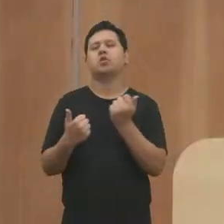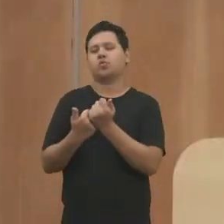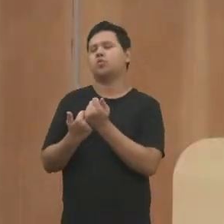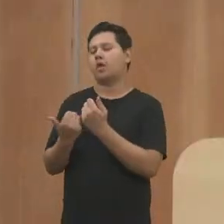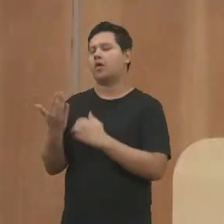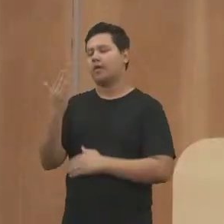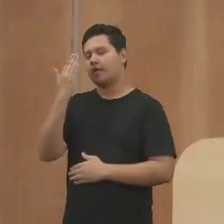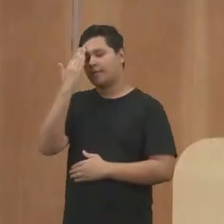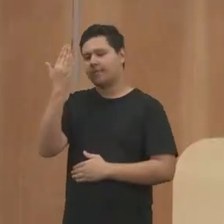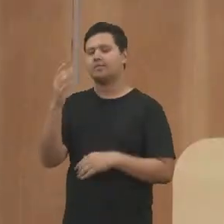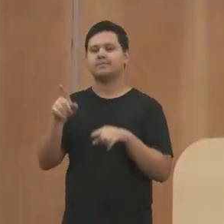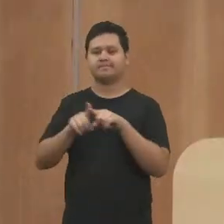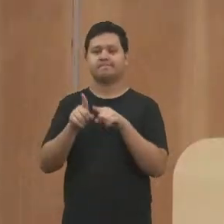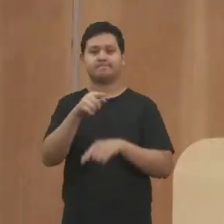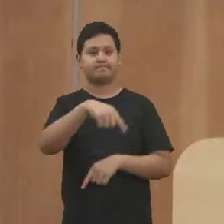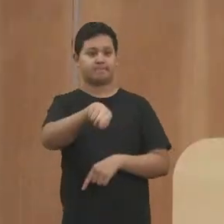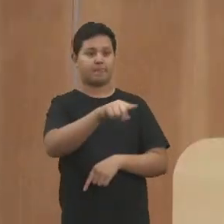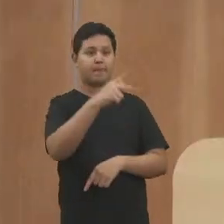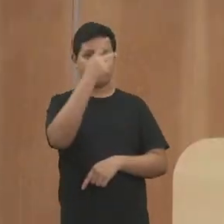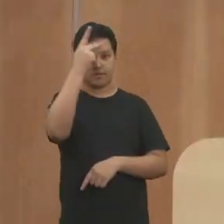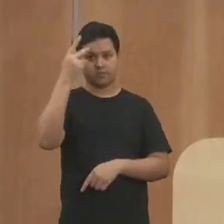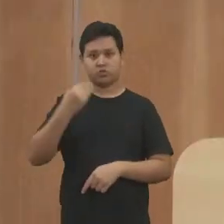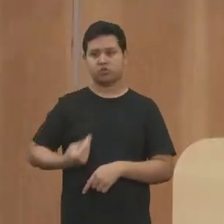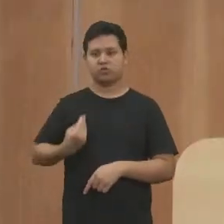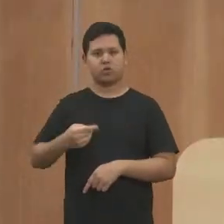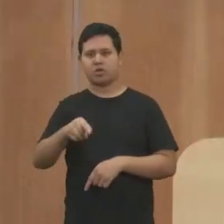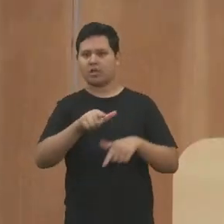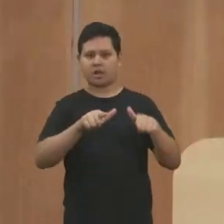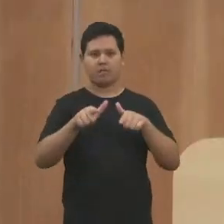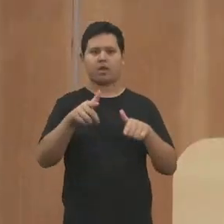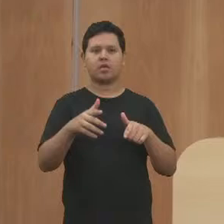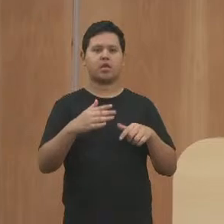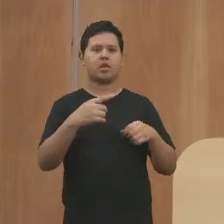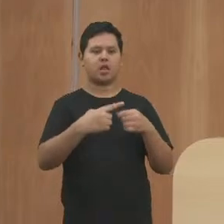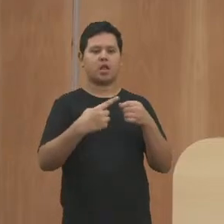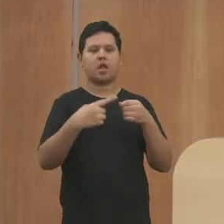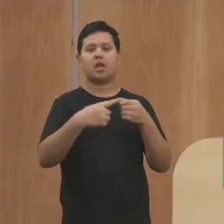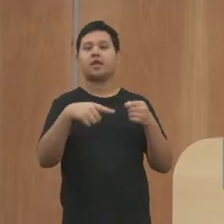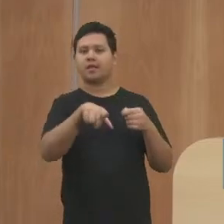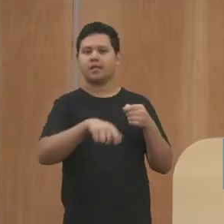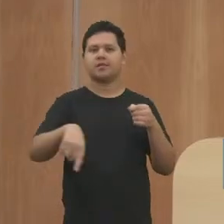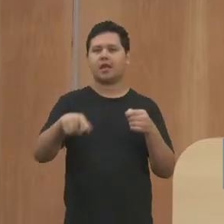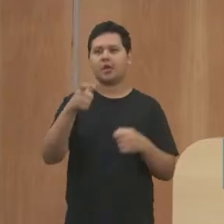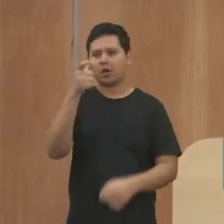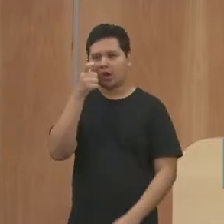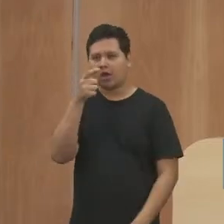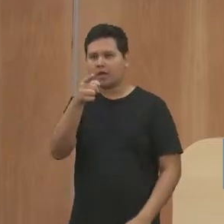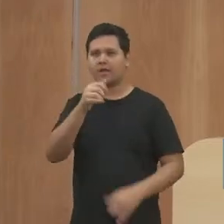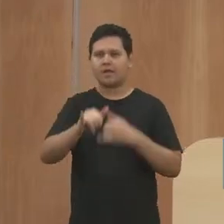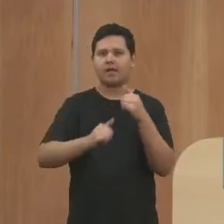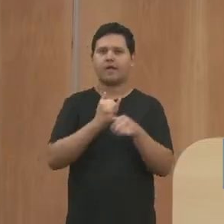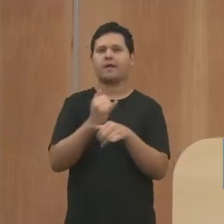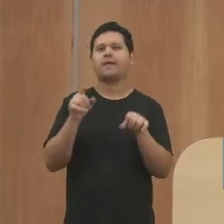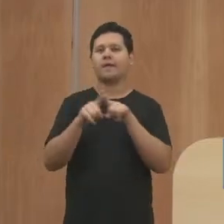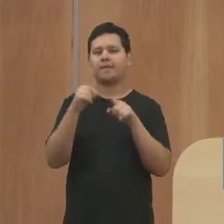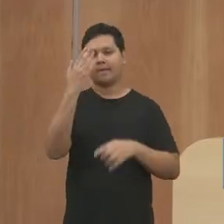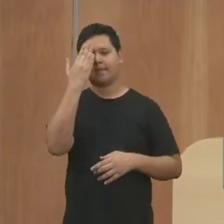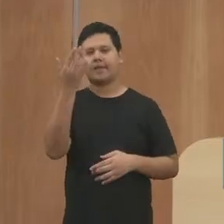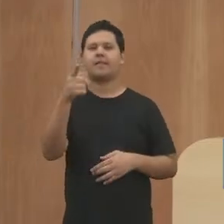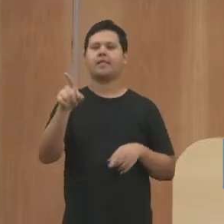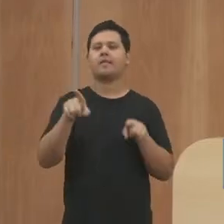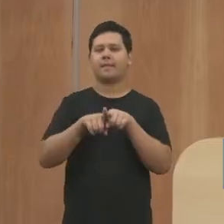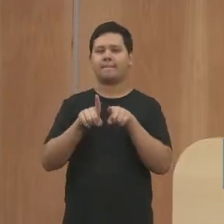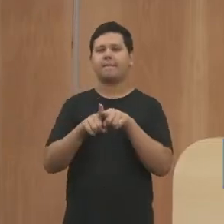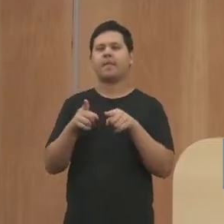fim, cumprimentar também os munícipes aqui presentes ou que, porventura, possam estar acompanhando na internet e me